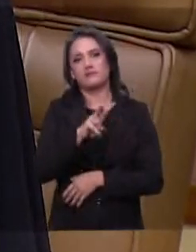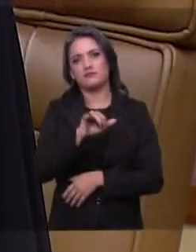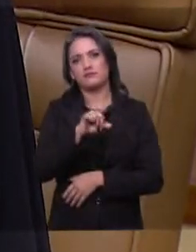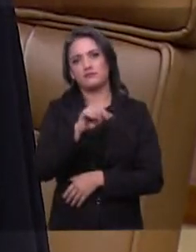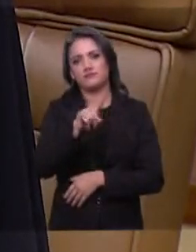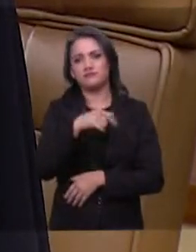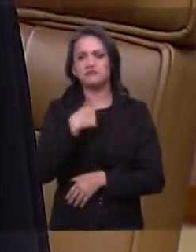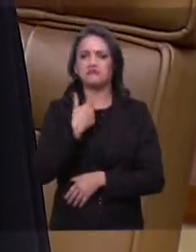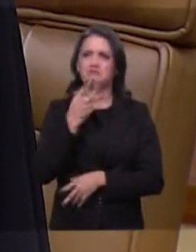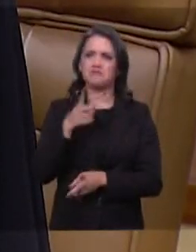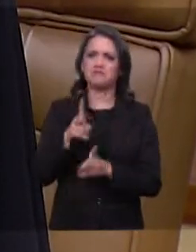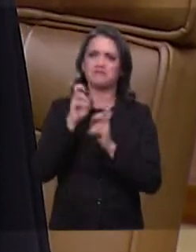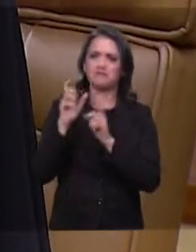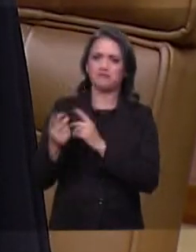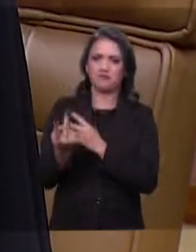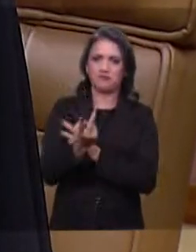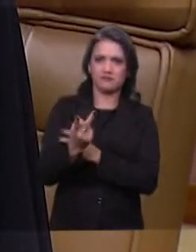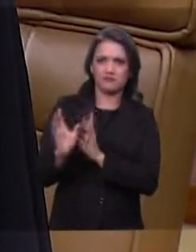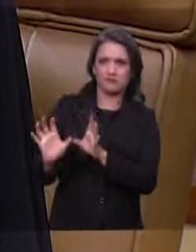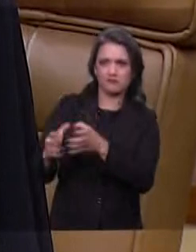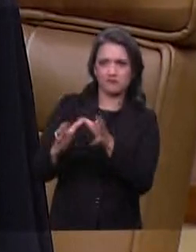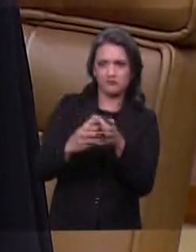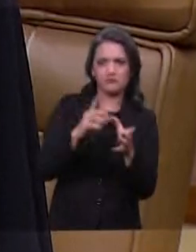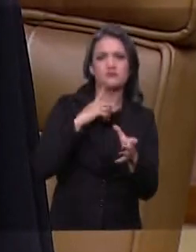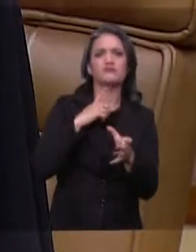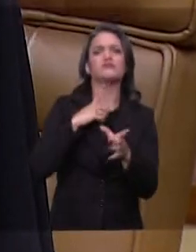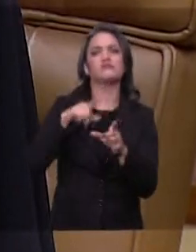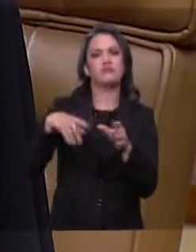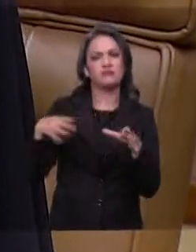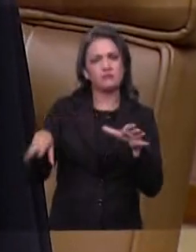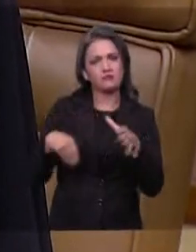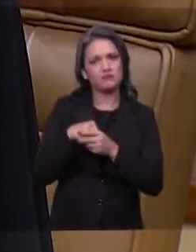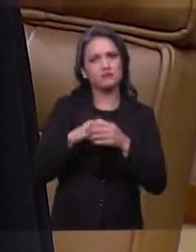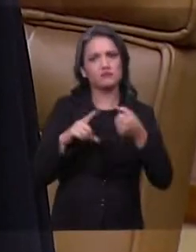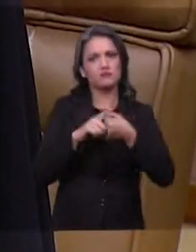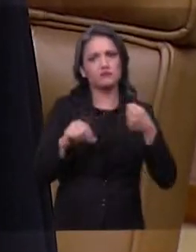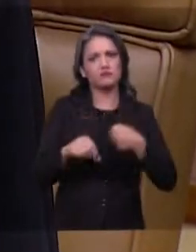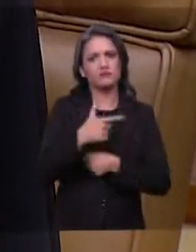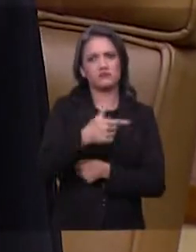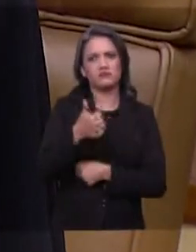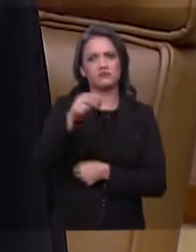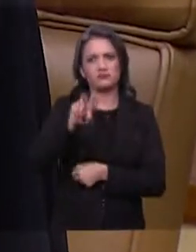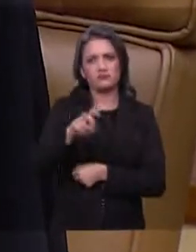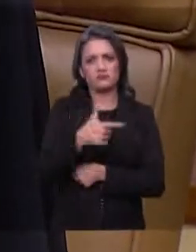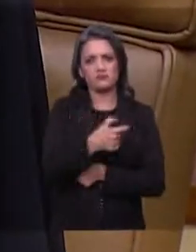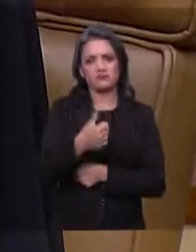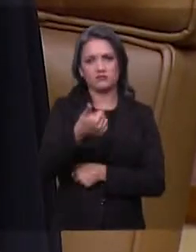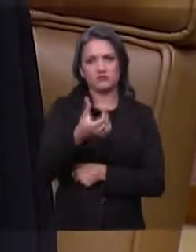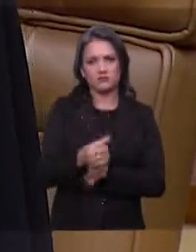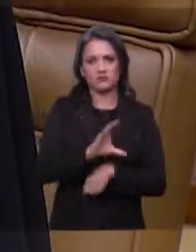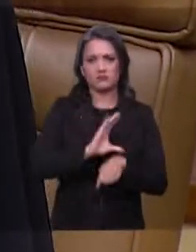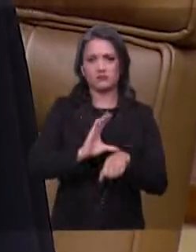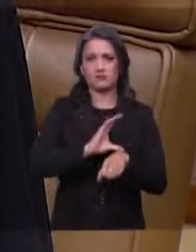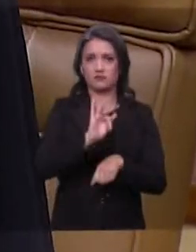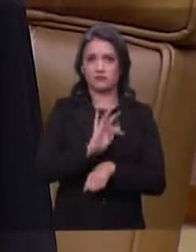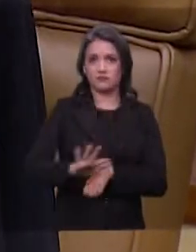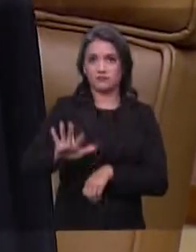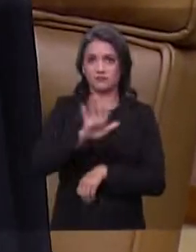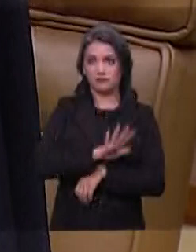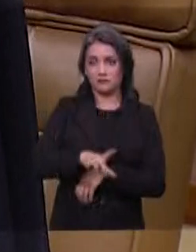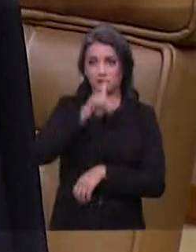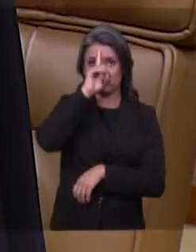fundos e fechos de passos estão abarcadas pelos artigos 215 e 216 da Constituição, que determina